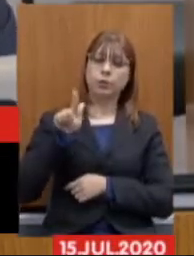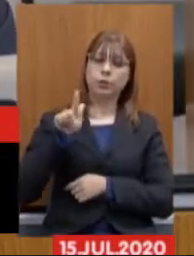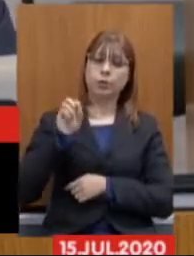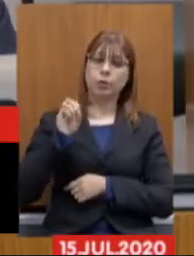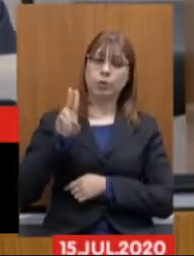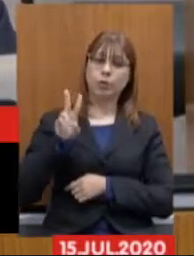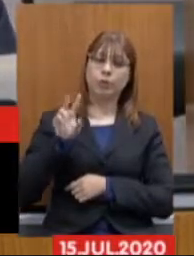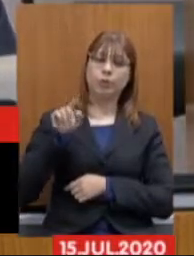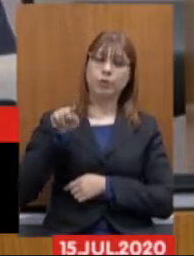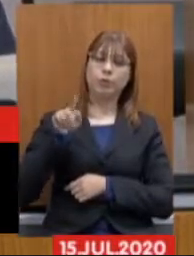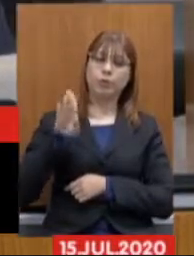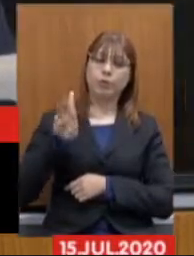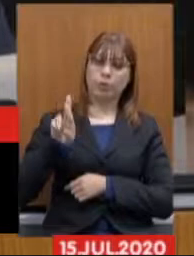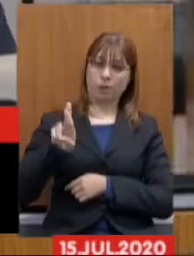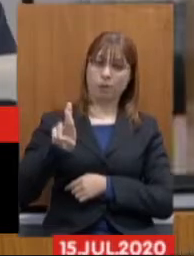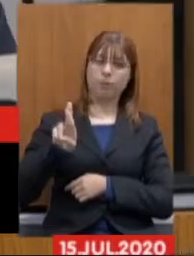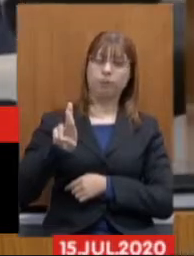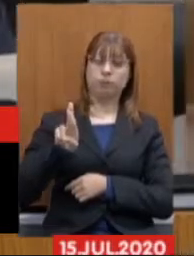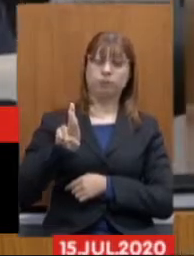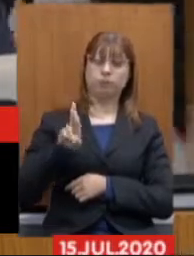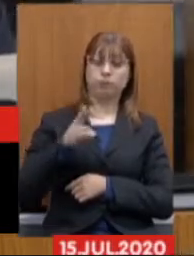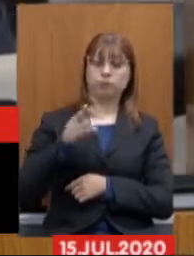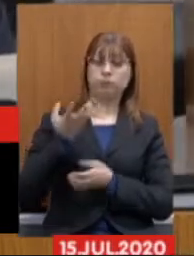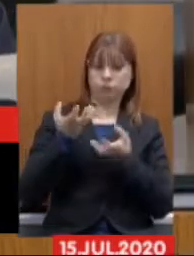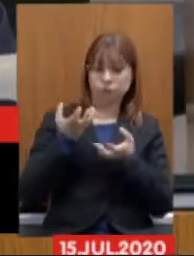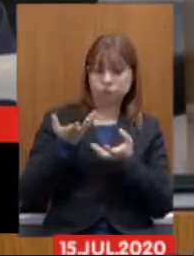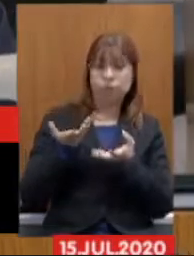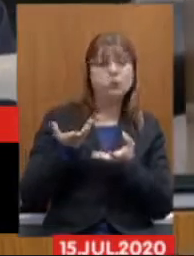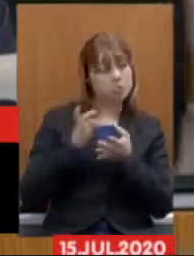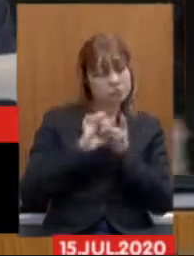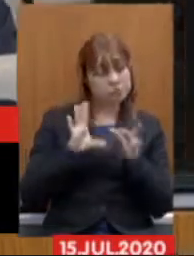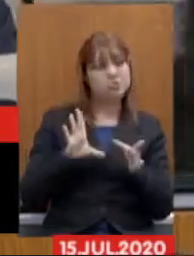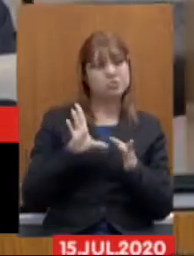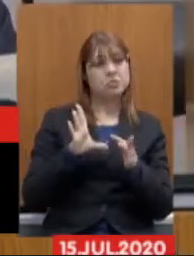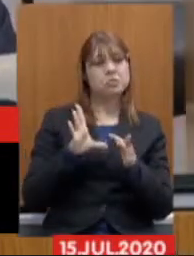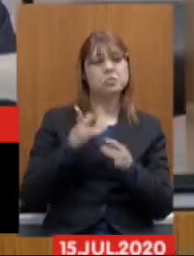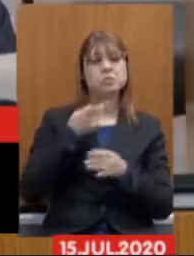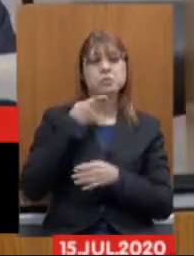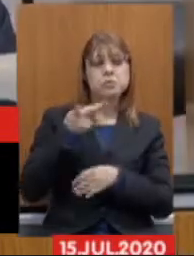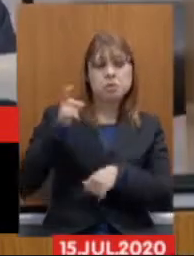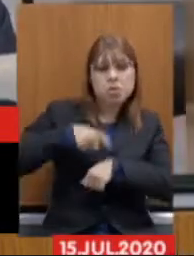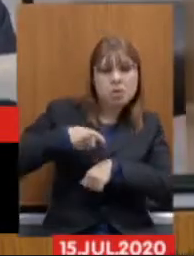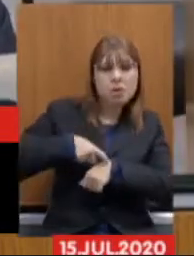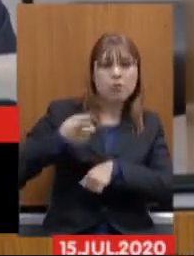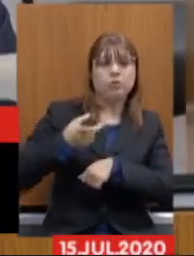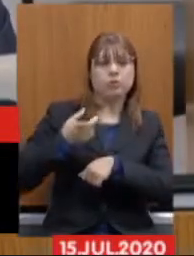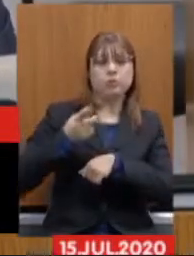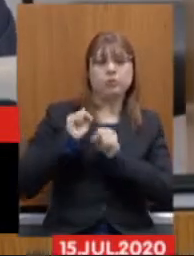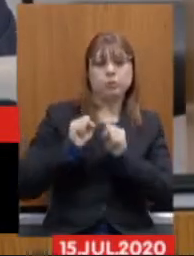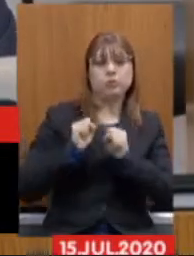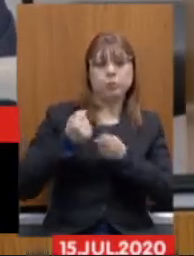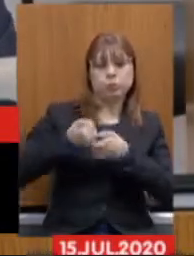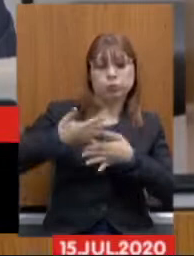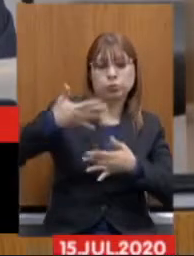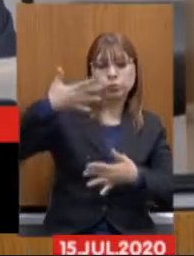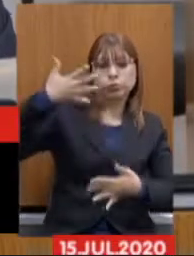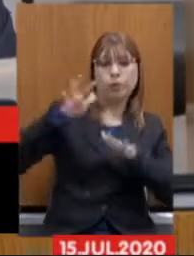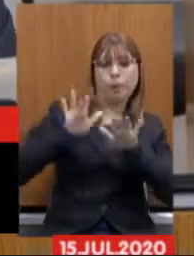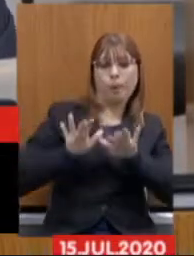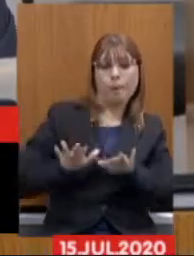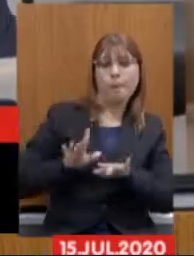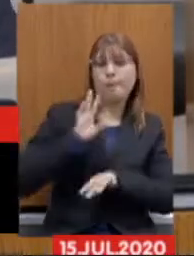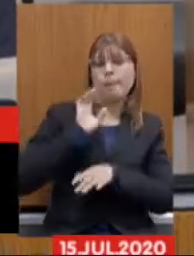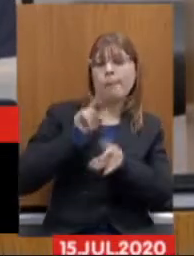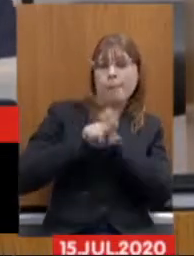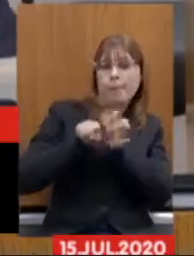www.mg.gov.br todos os interessados poderão registrar em tempo real suas manifestações numa galeria virtual criada no portal da